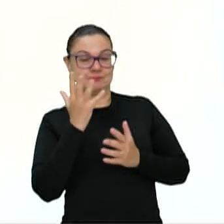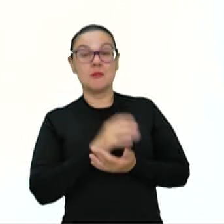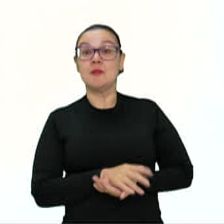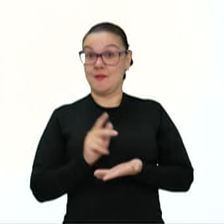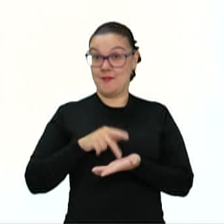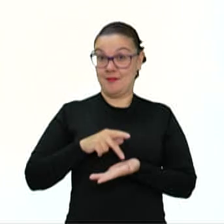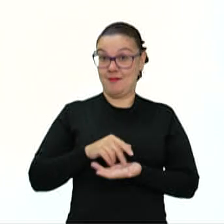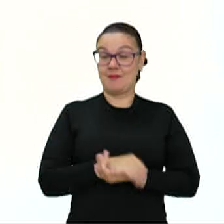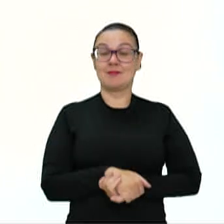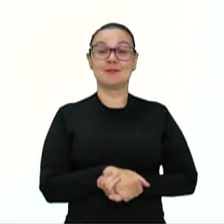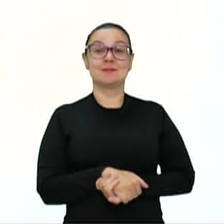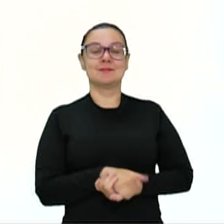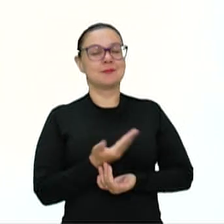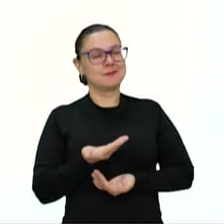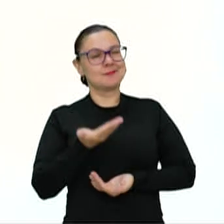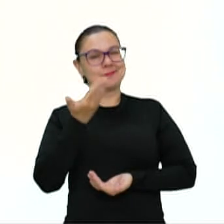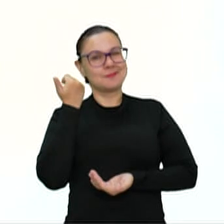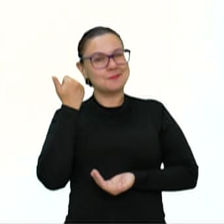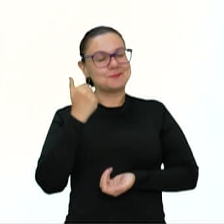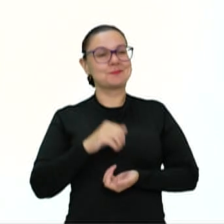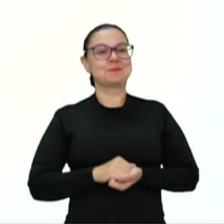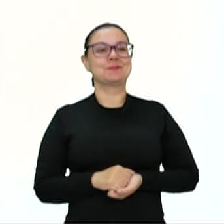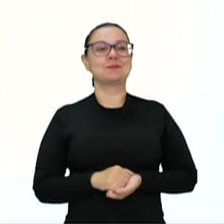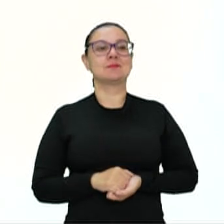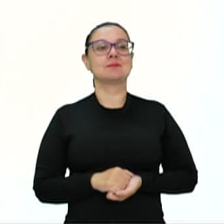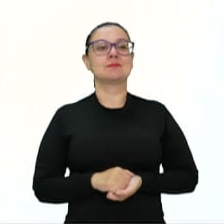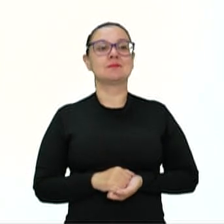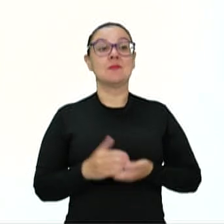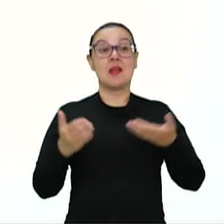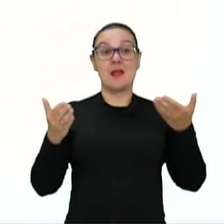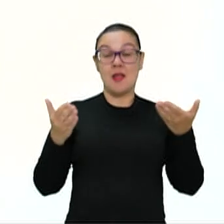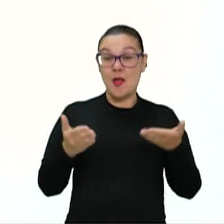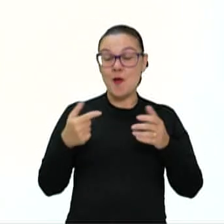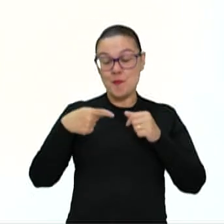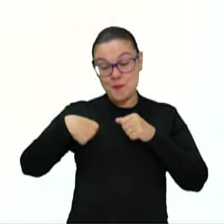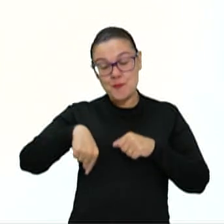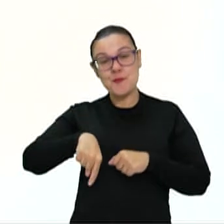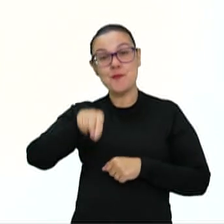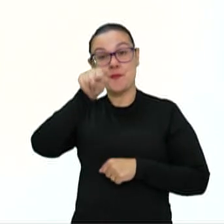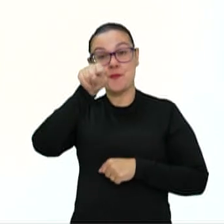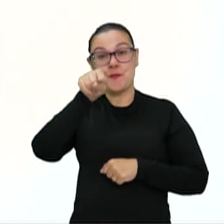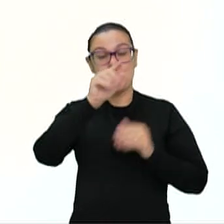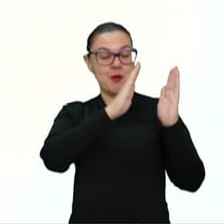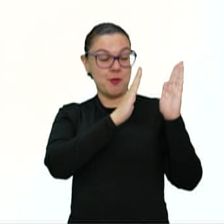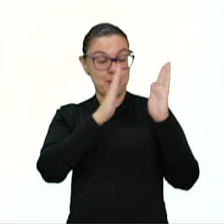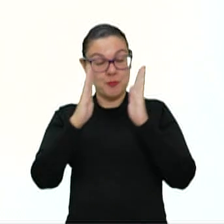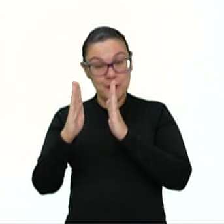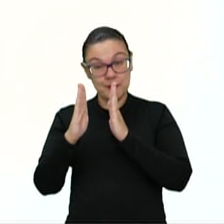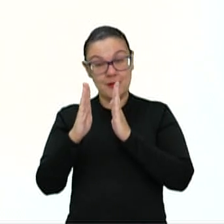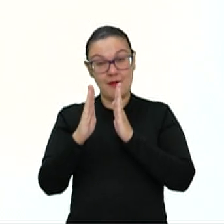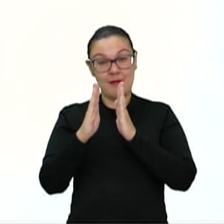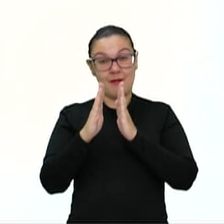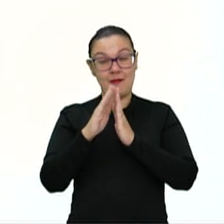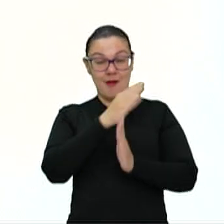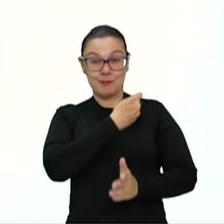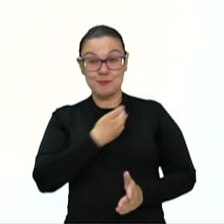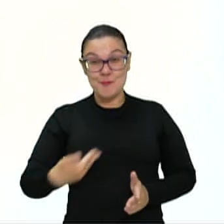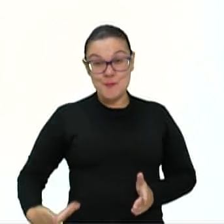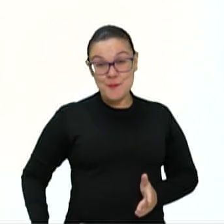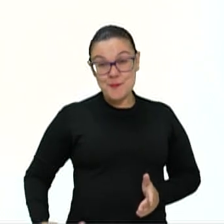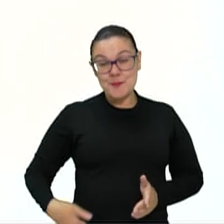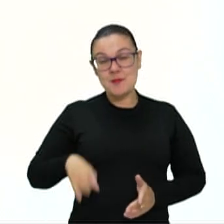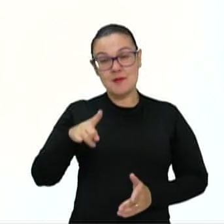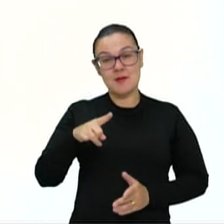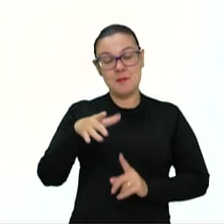Não é verdade? Vamos lá, então? Eu estive na Biblioteca Pública Municipal, em Paranaguá, e ali